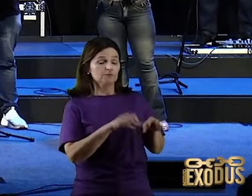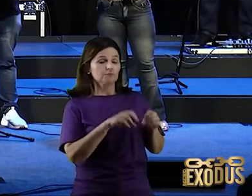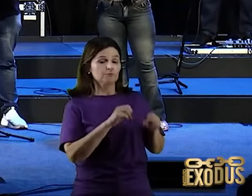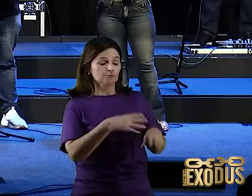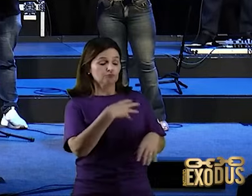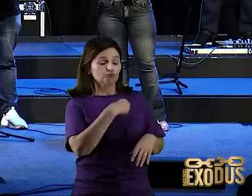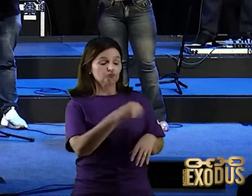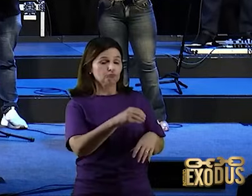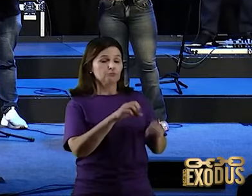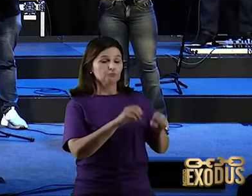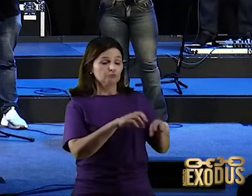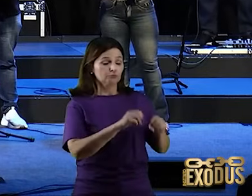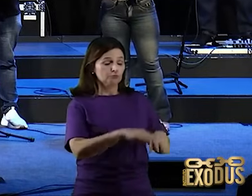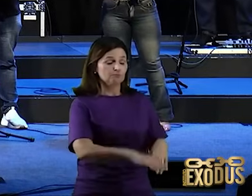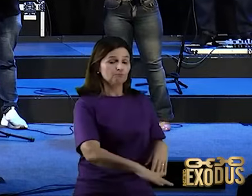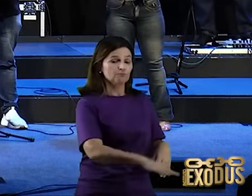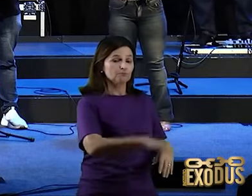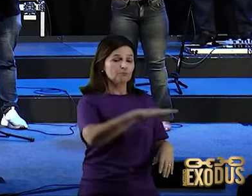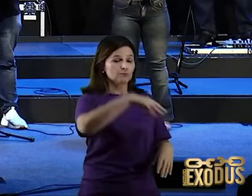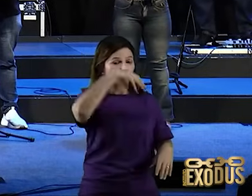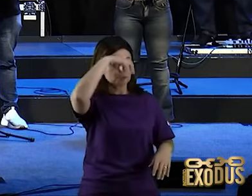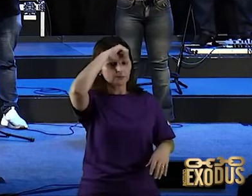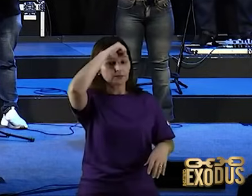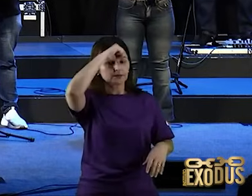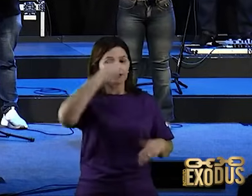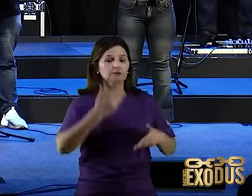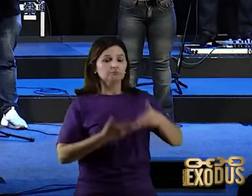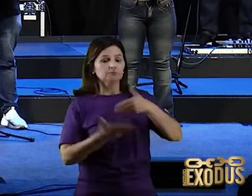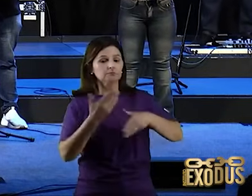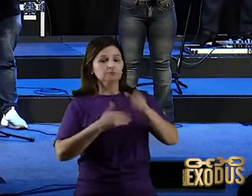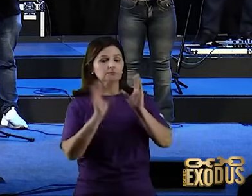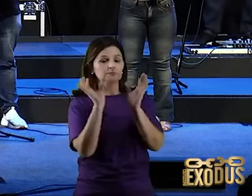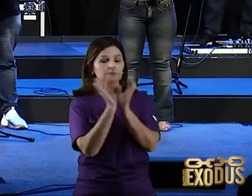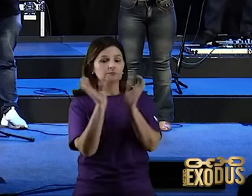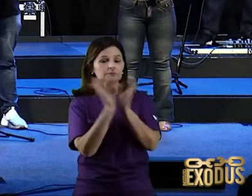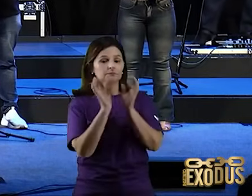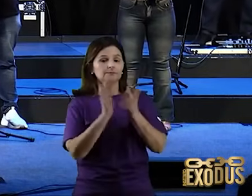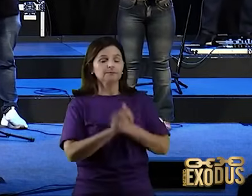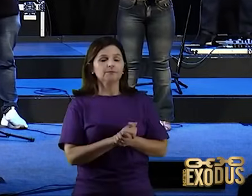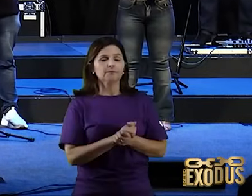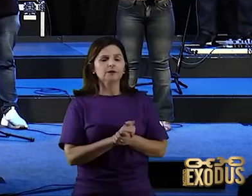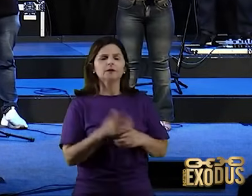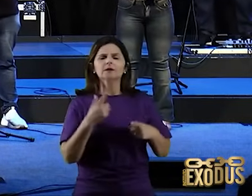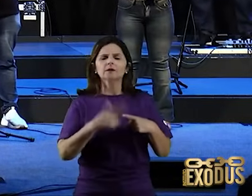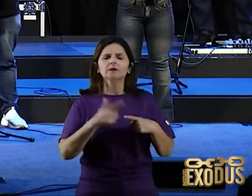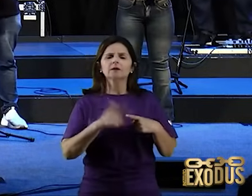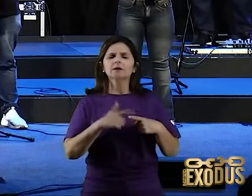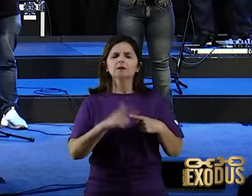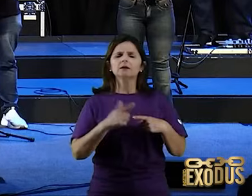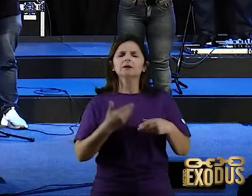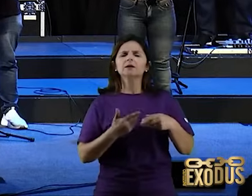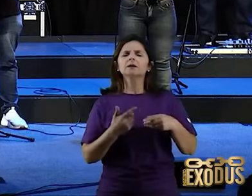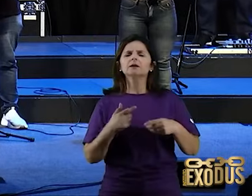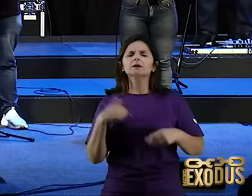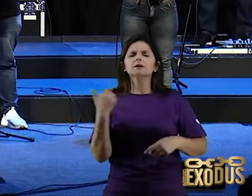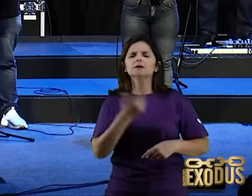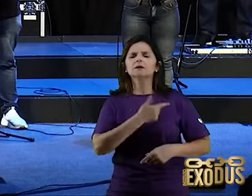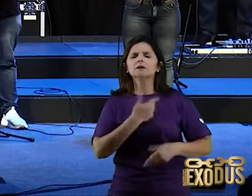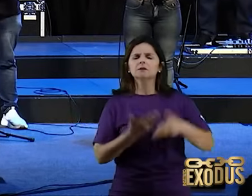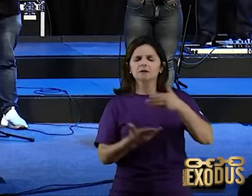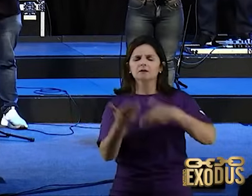nós estamos fazendo isso aqui sabe por quê Porque Jesus Cristo ele obedeceu ao